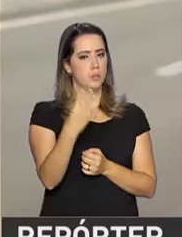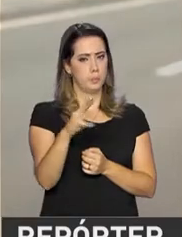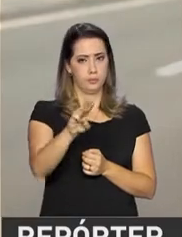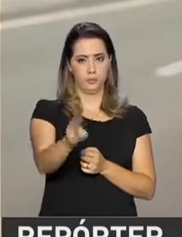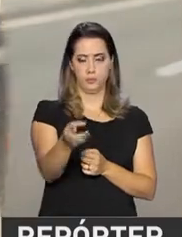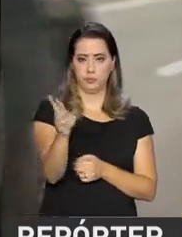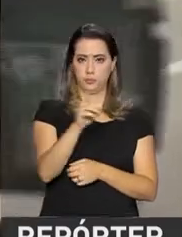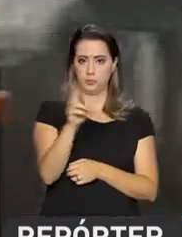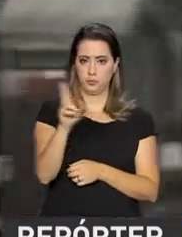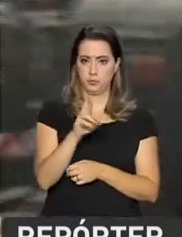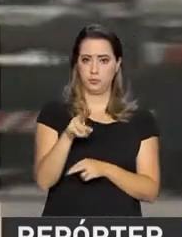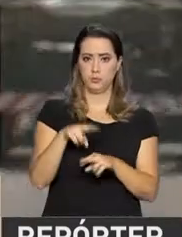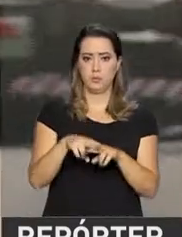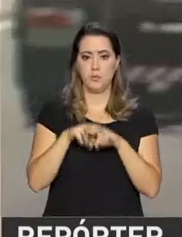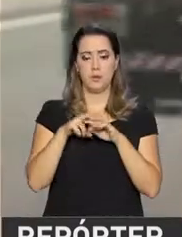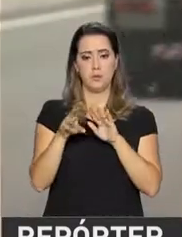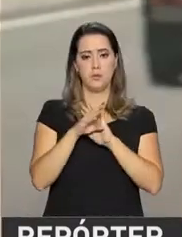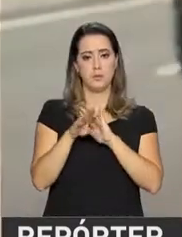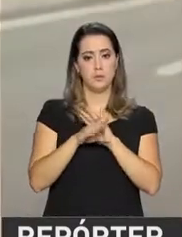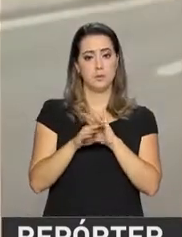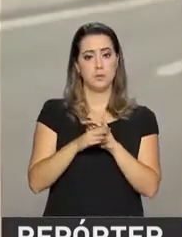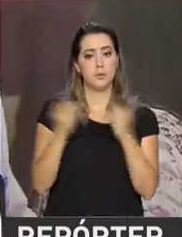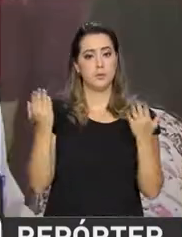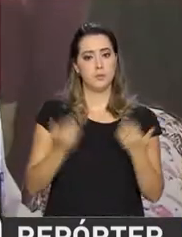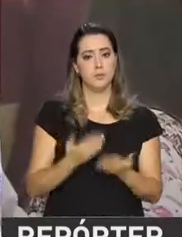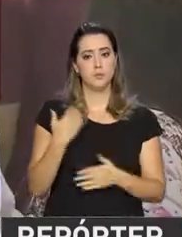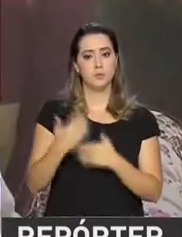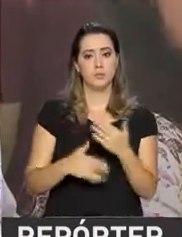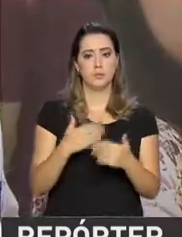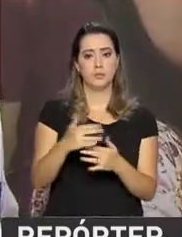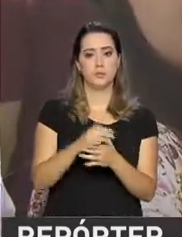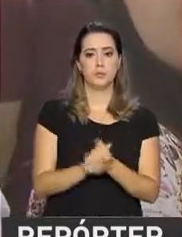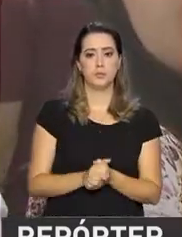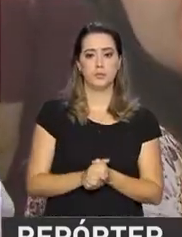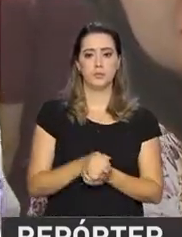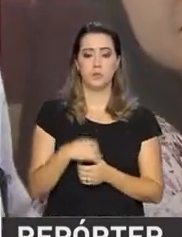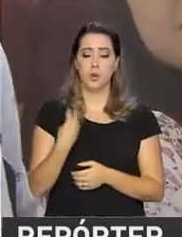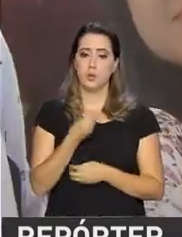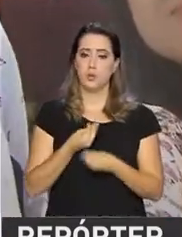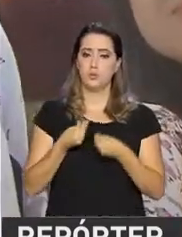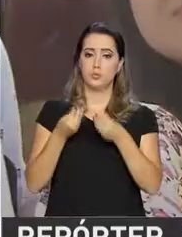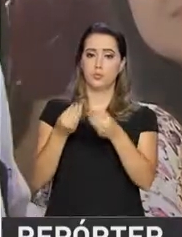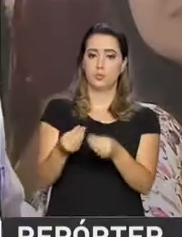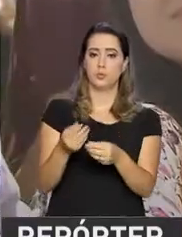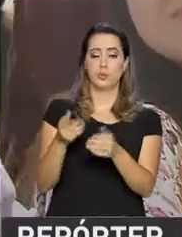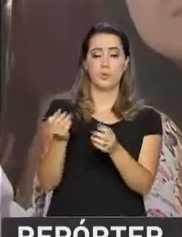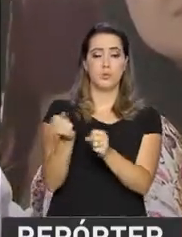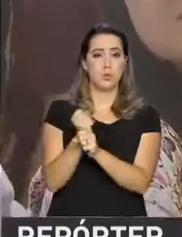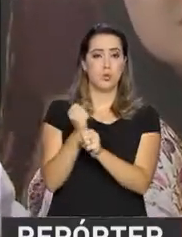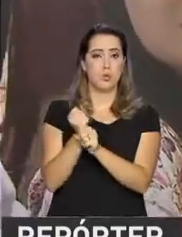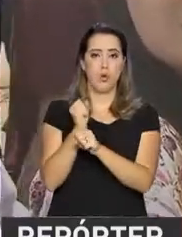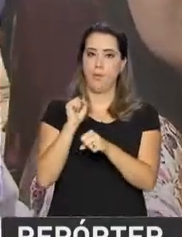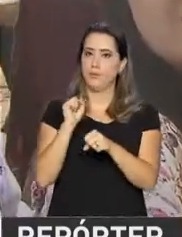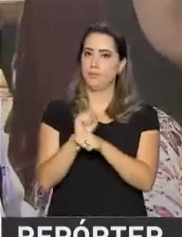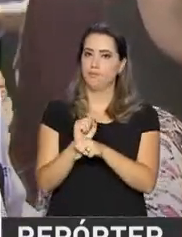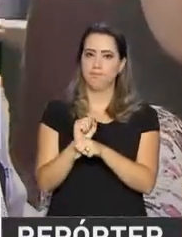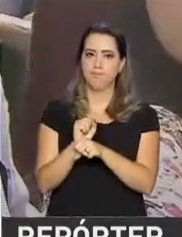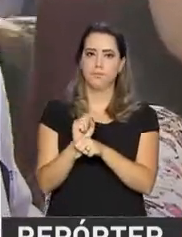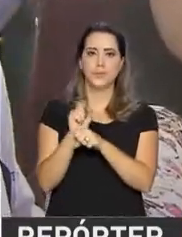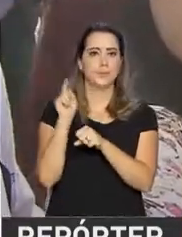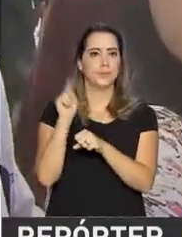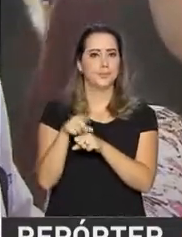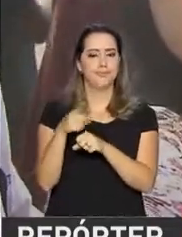no lote por meio do programa agora é avançar a herança que se tem de obras paralisadas é uma afronta ao